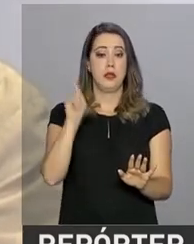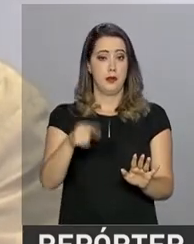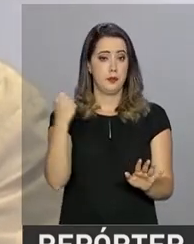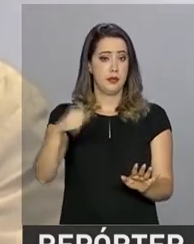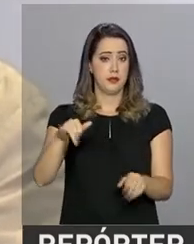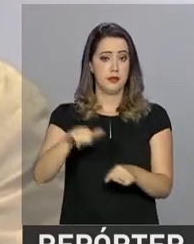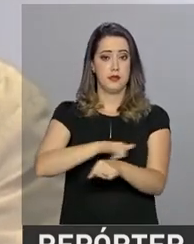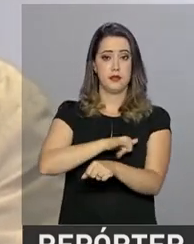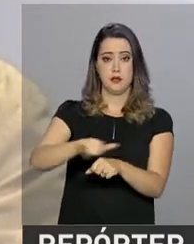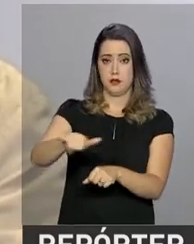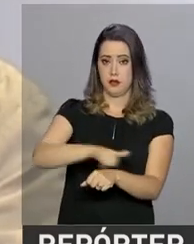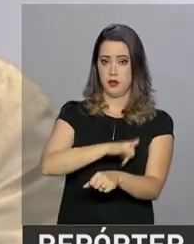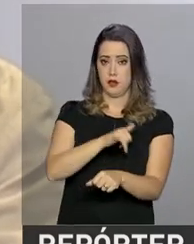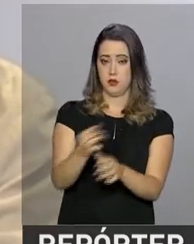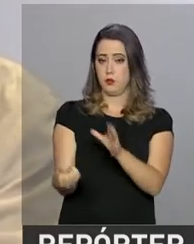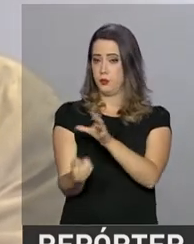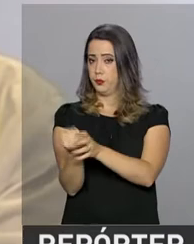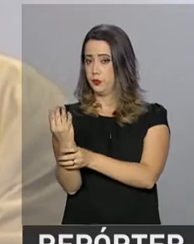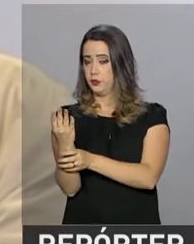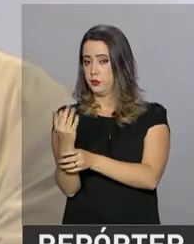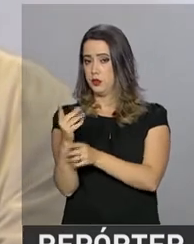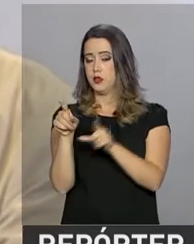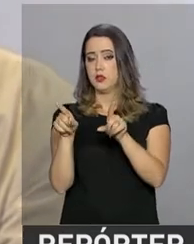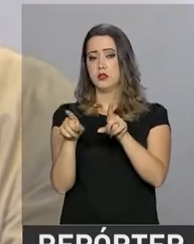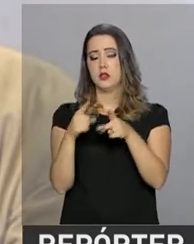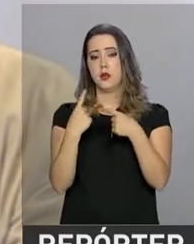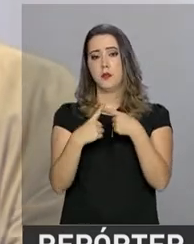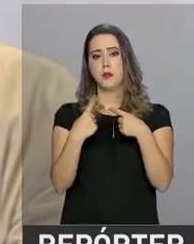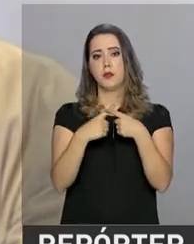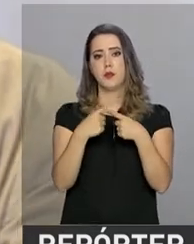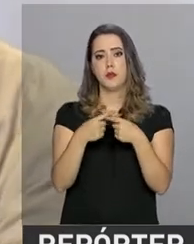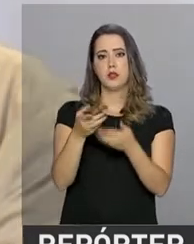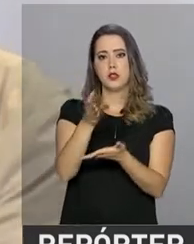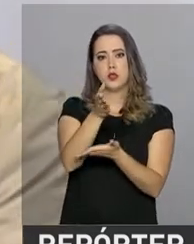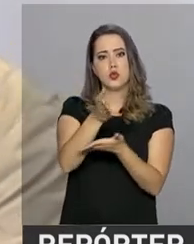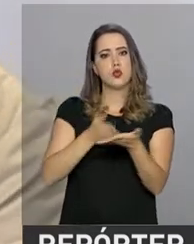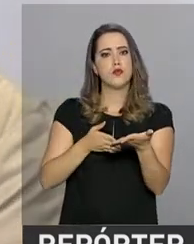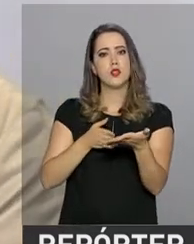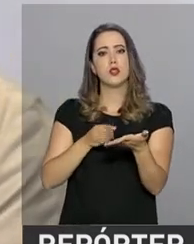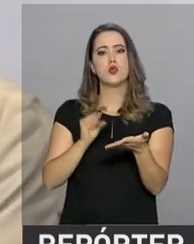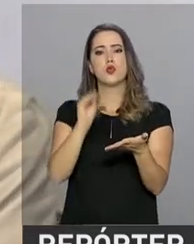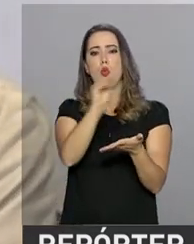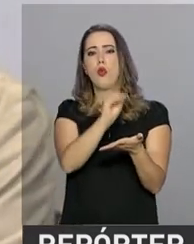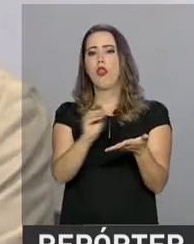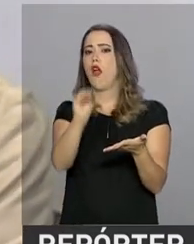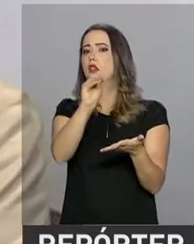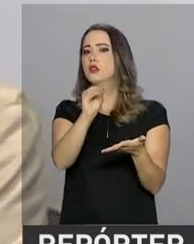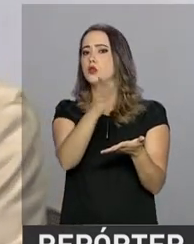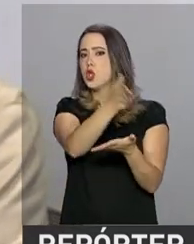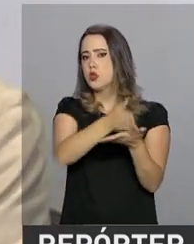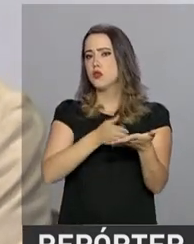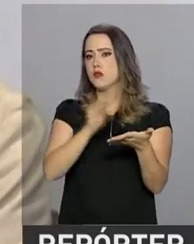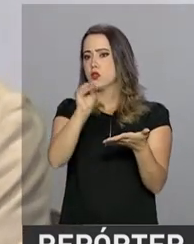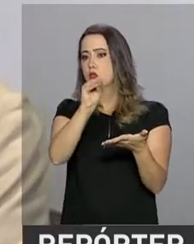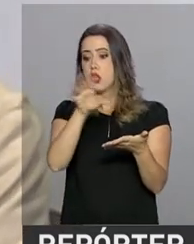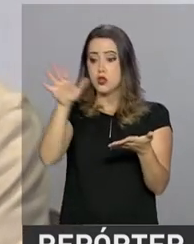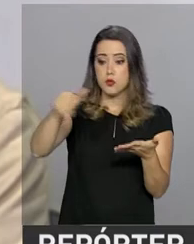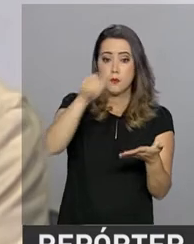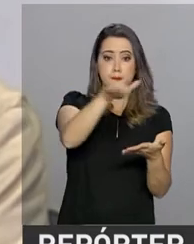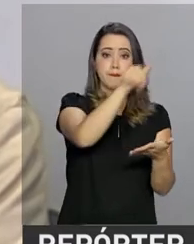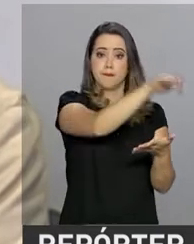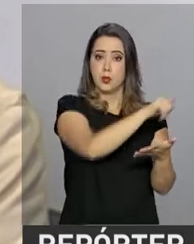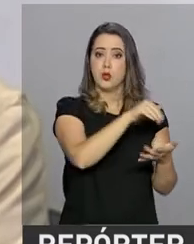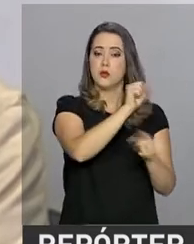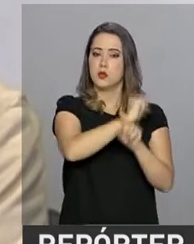ser implementadas no sentido de compartilhar o cuidado pois precisamos chamar a sociedade brasileira